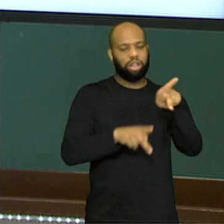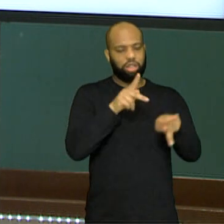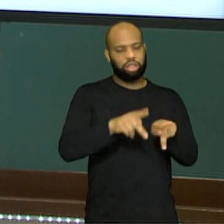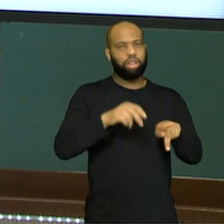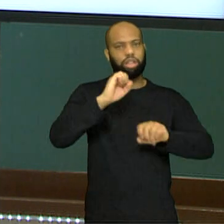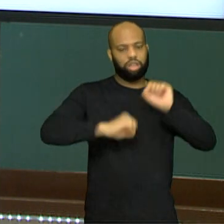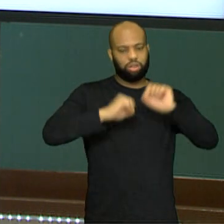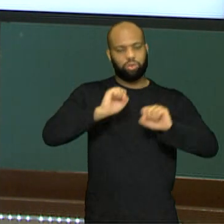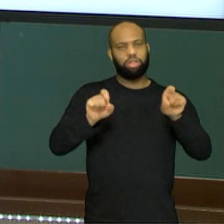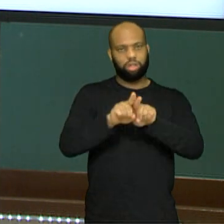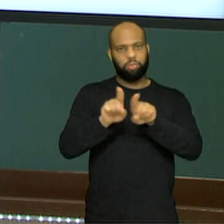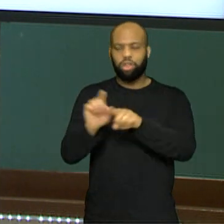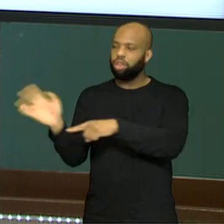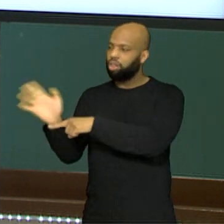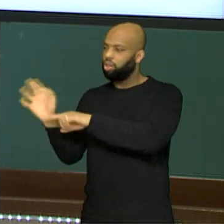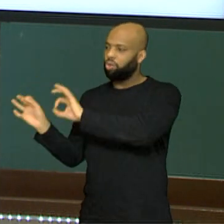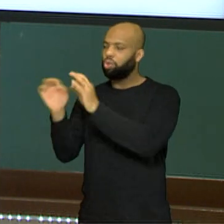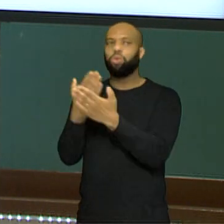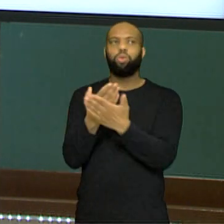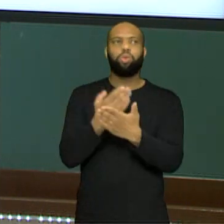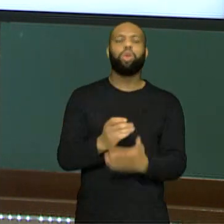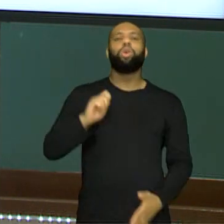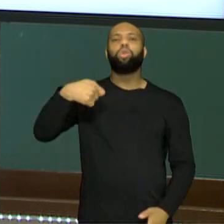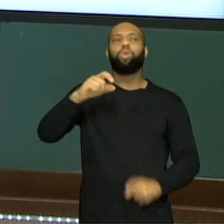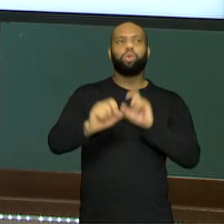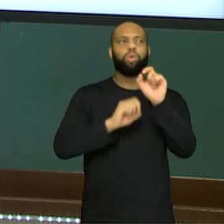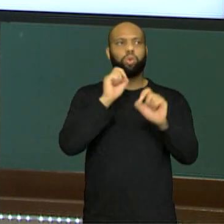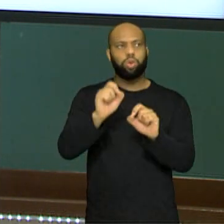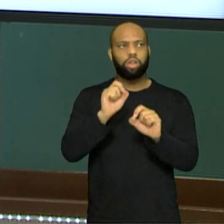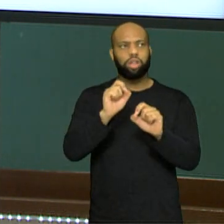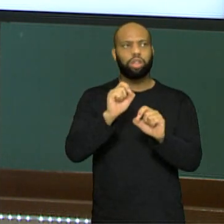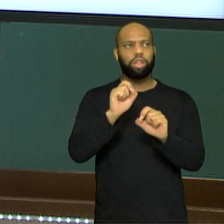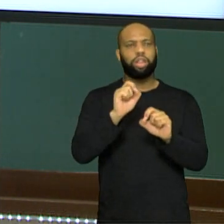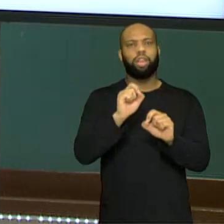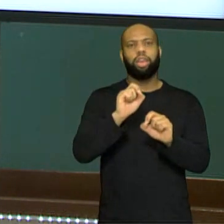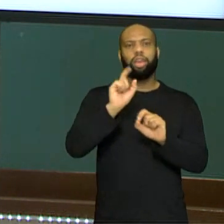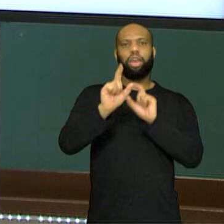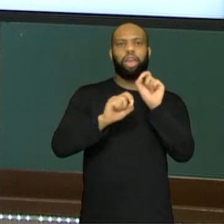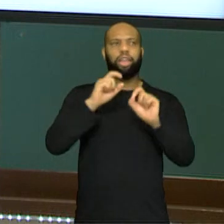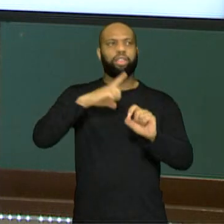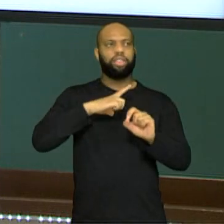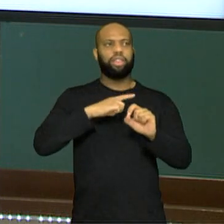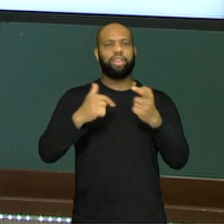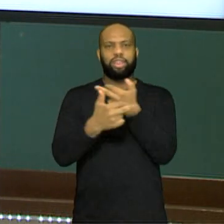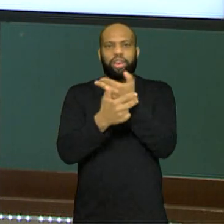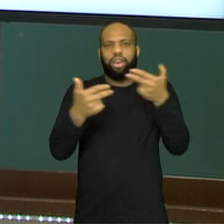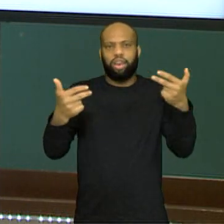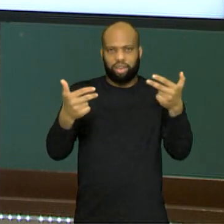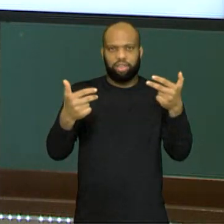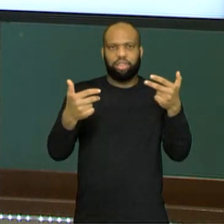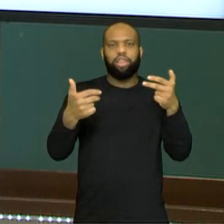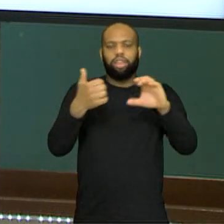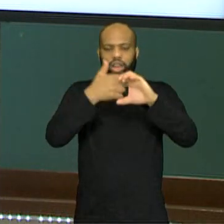industrializadas. Nesse vídeo nós falamos então sobre os aspectos físicos da